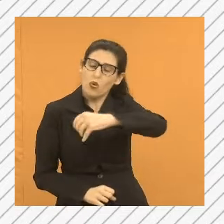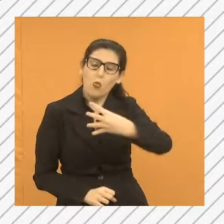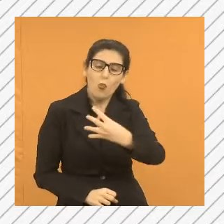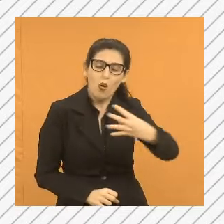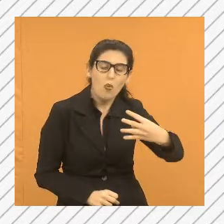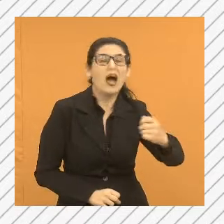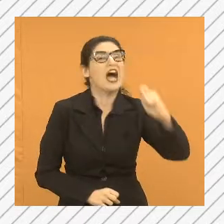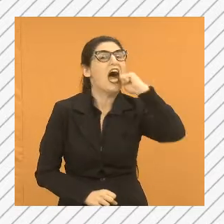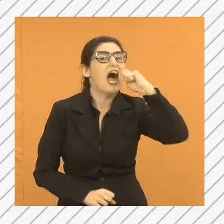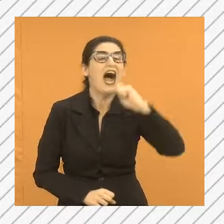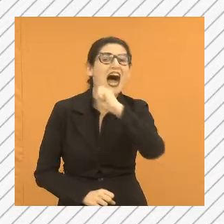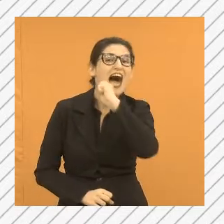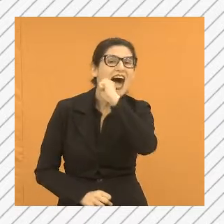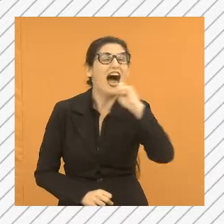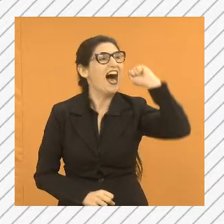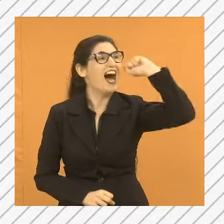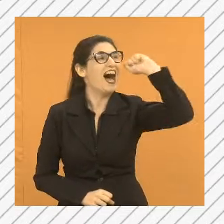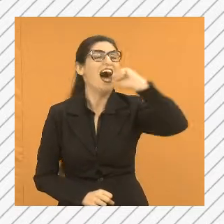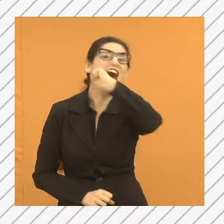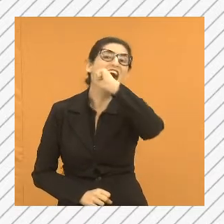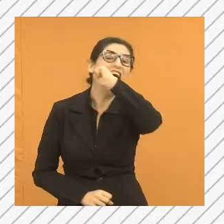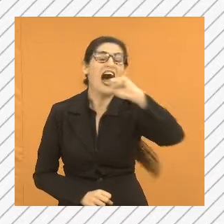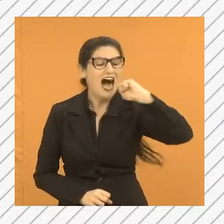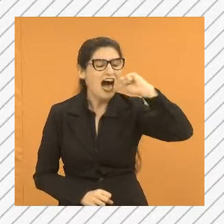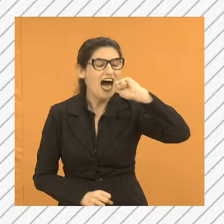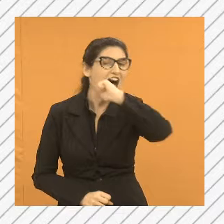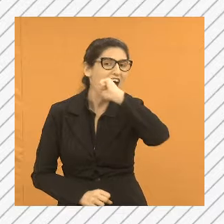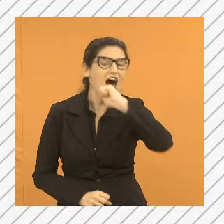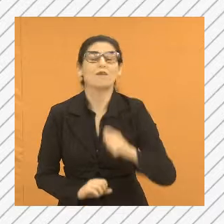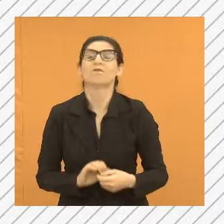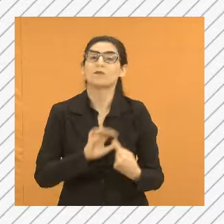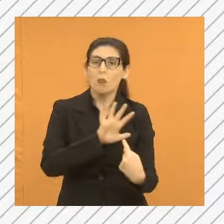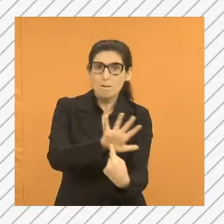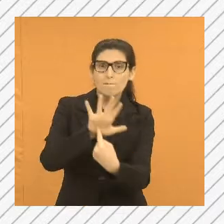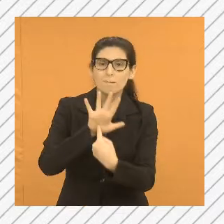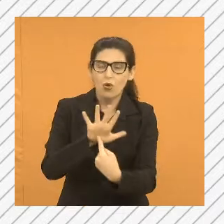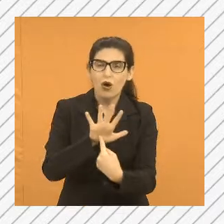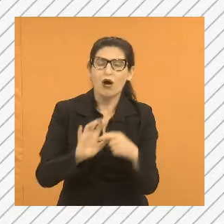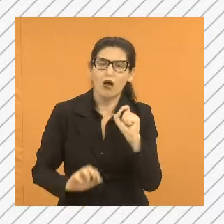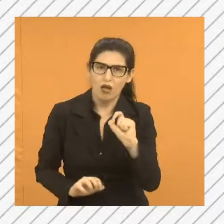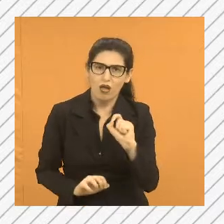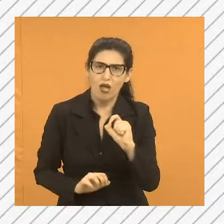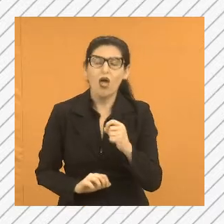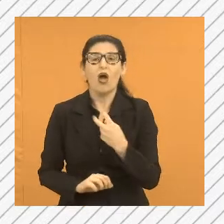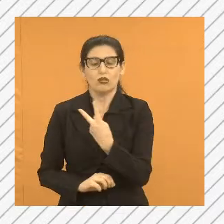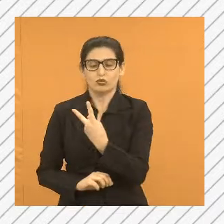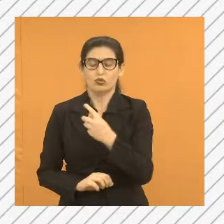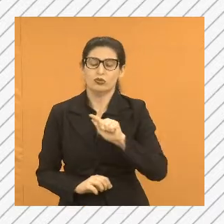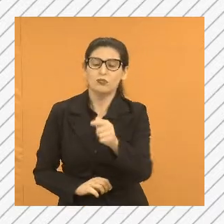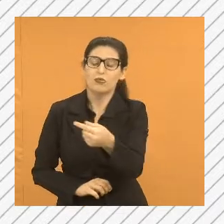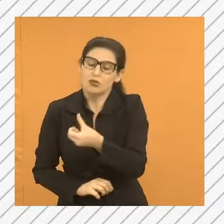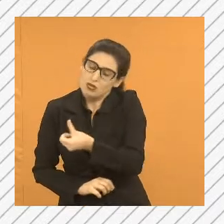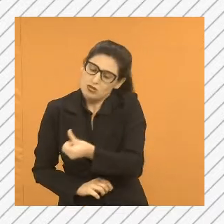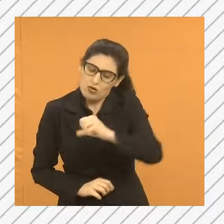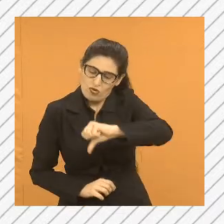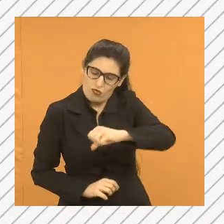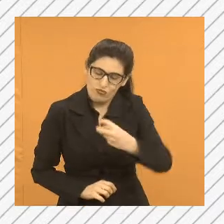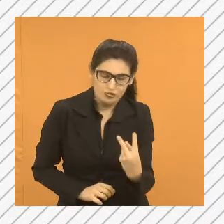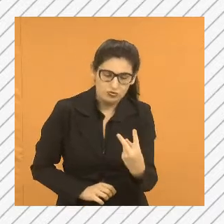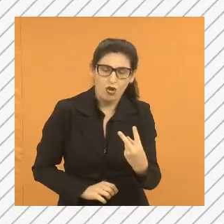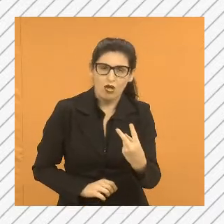8.944 escovações supervisionadas. Eu faço um destaque a esse item, que saltou de 2.692